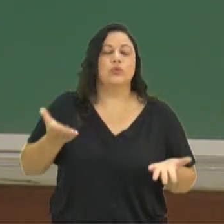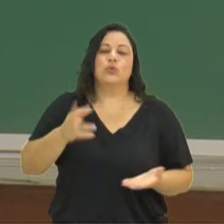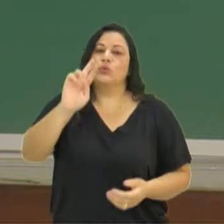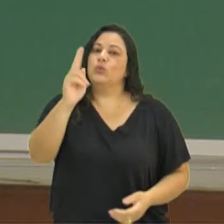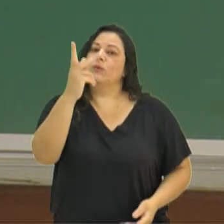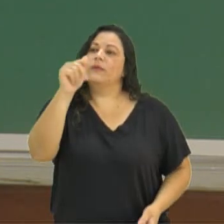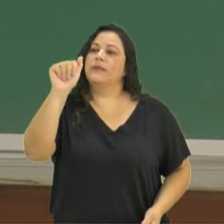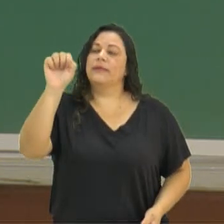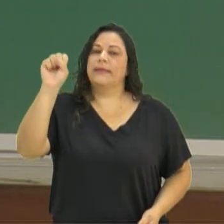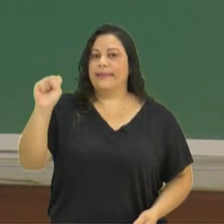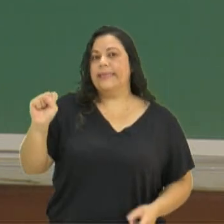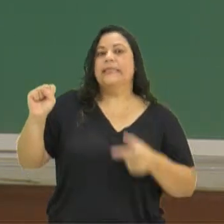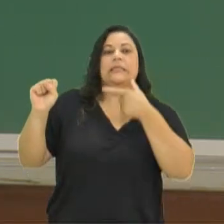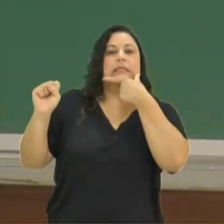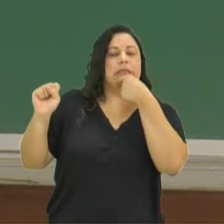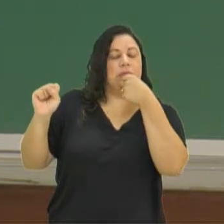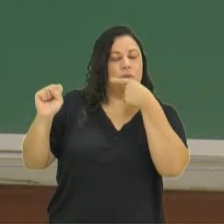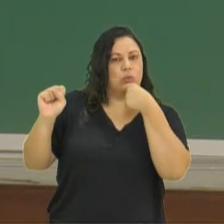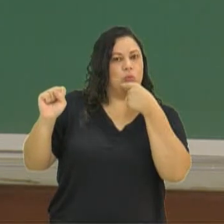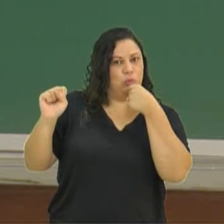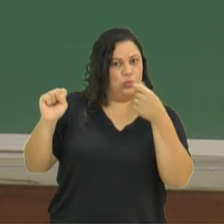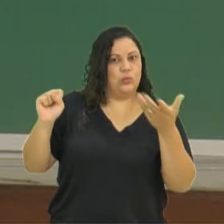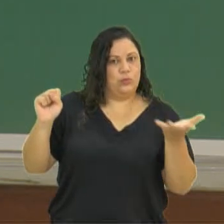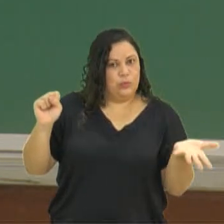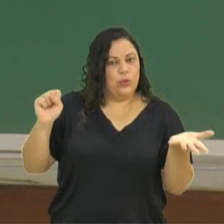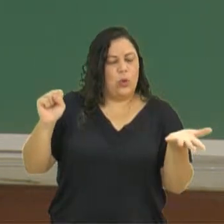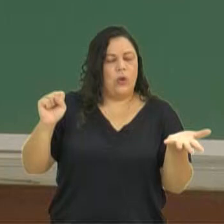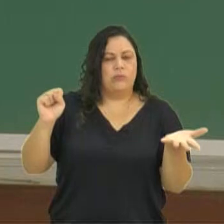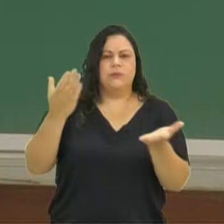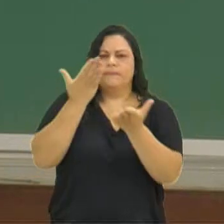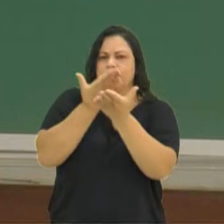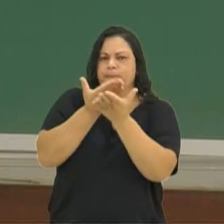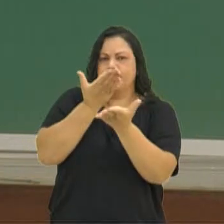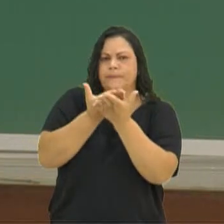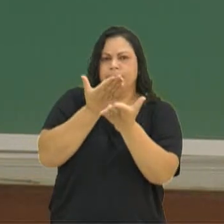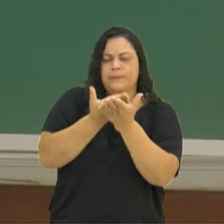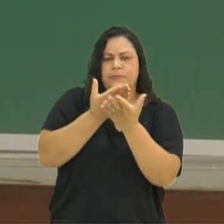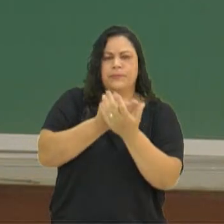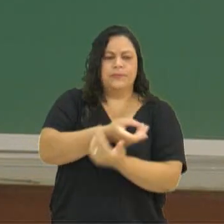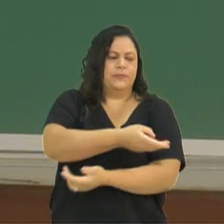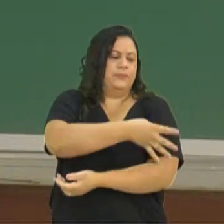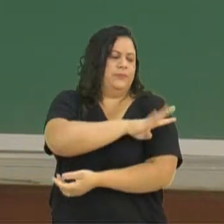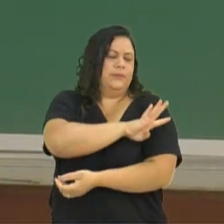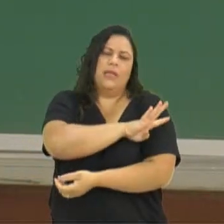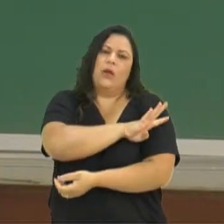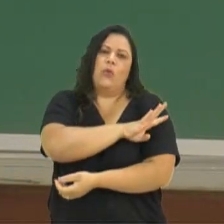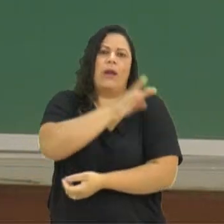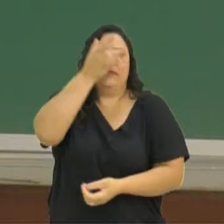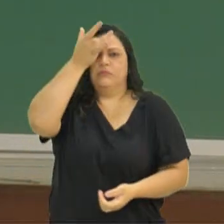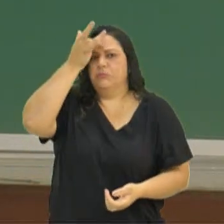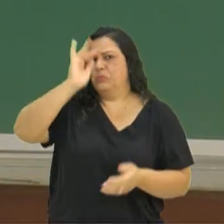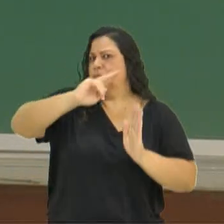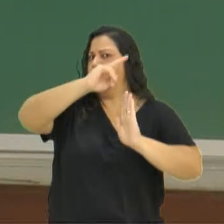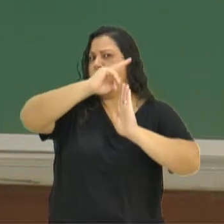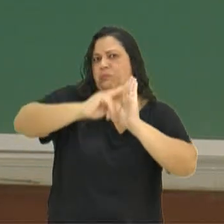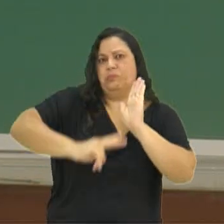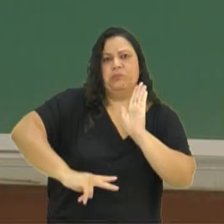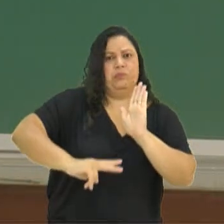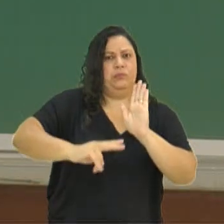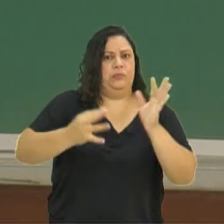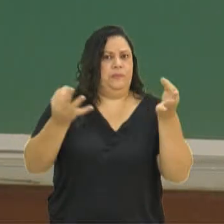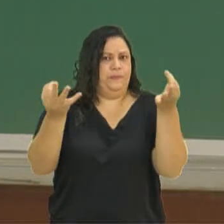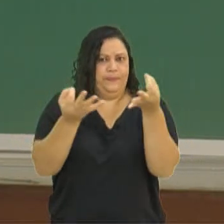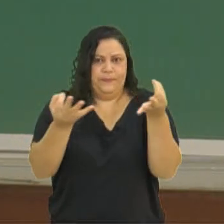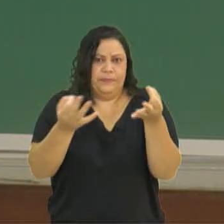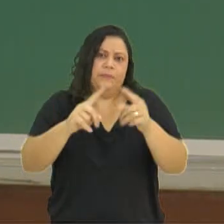outro personagem do filme, que ele estudou até a quarta série apenas e não sabe ler bem, talvez ela também